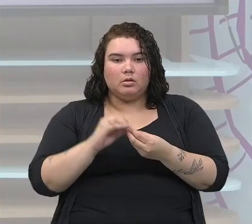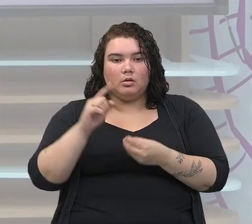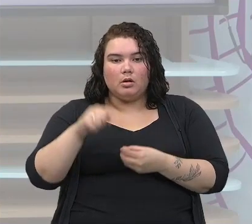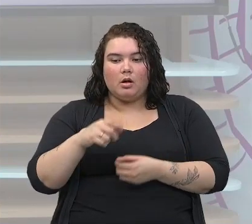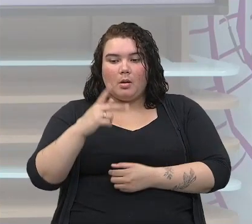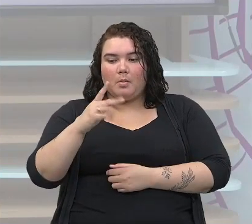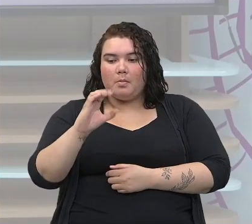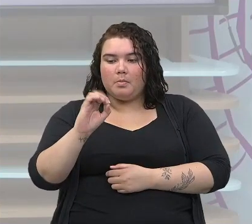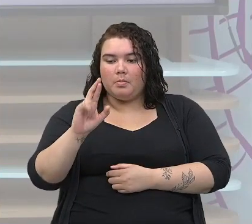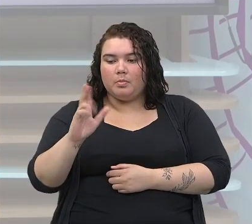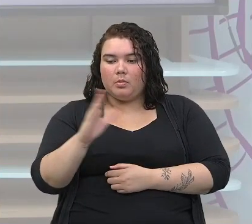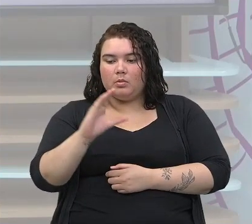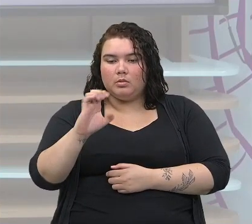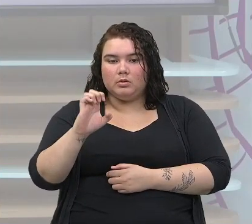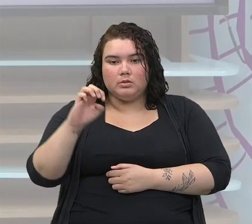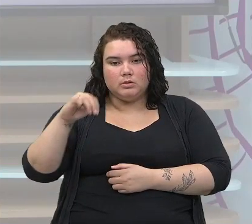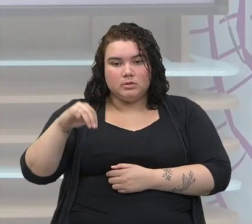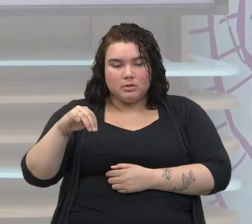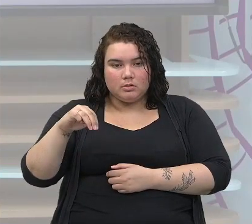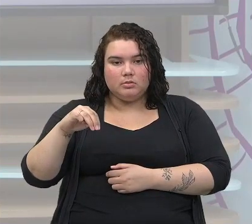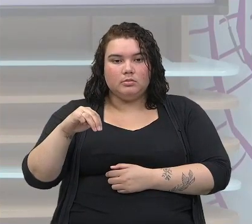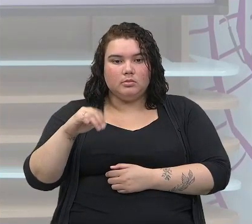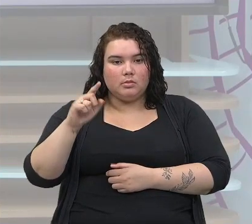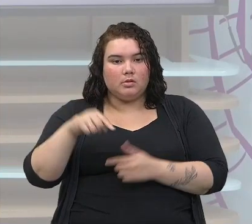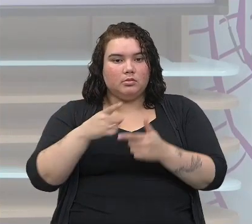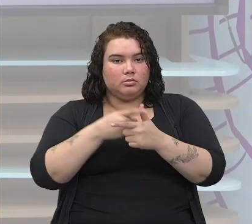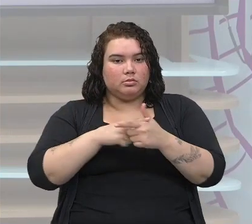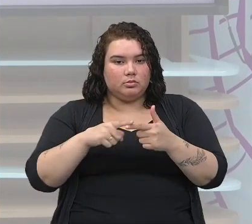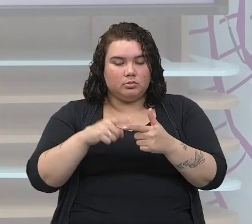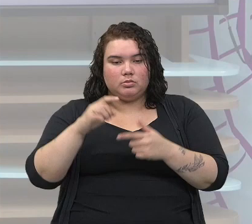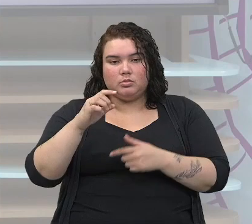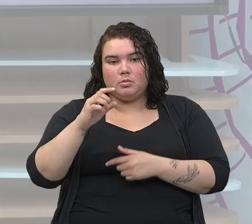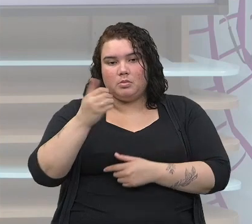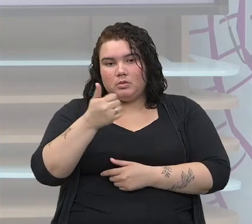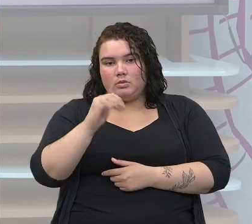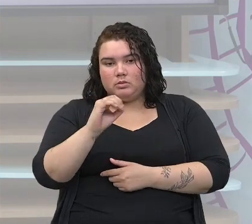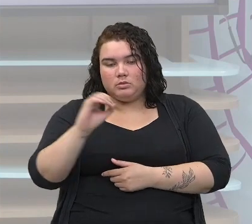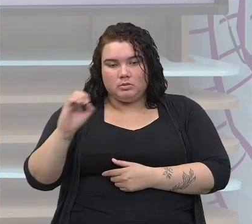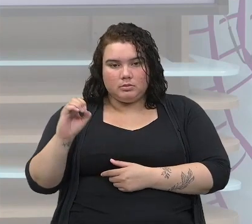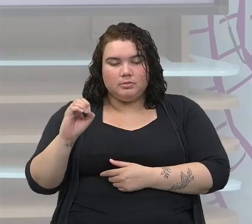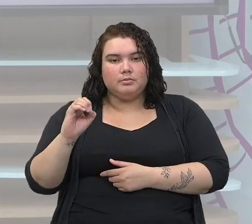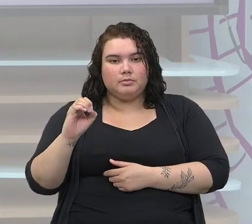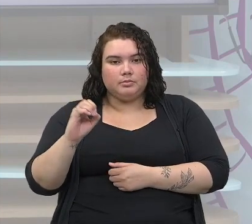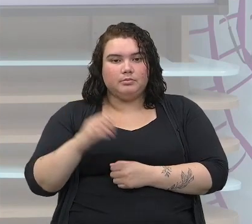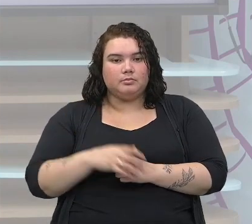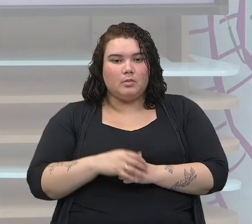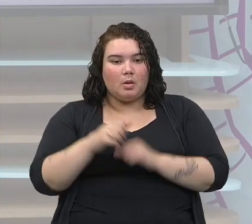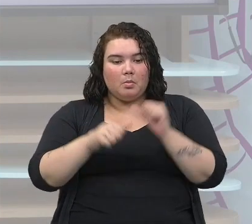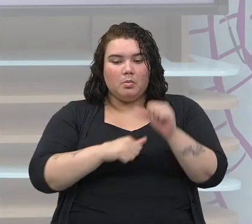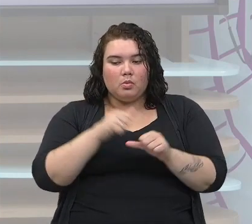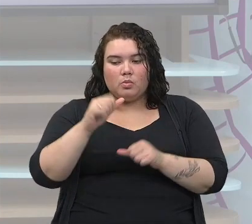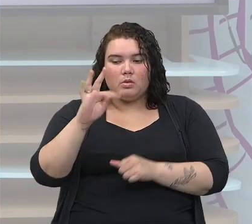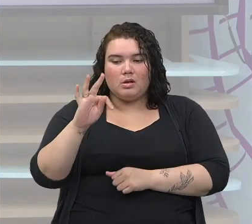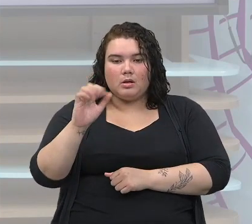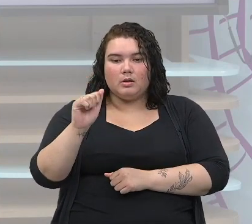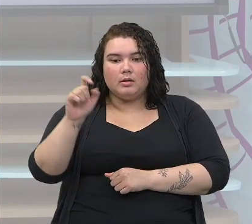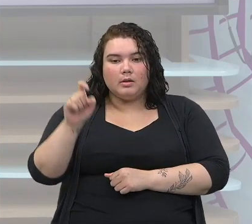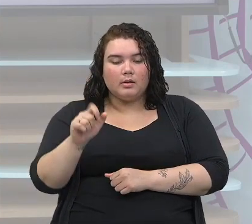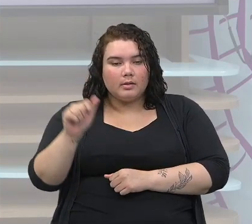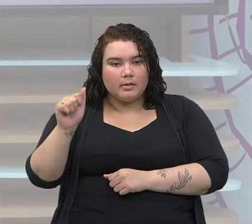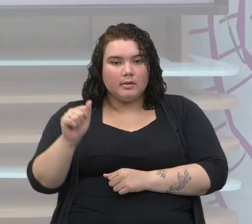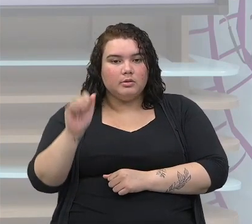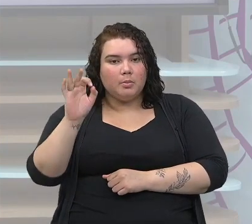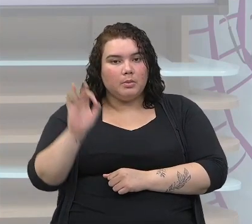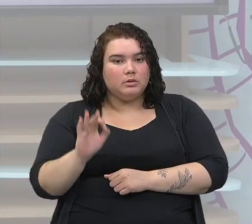100, né? É algo dividido por 100. Transformar essa taxa, né, que é a dada em